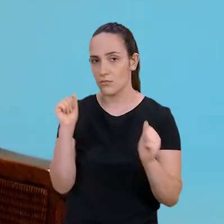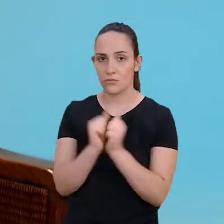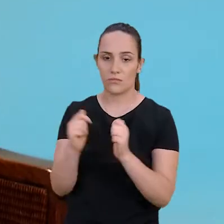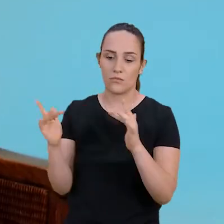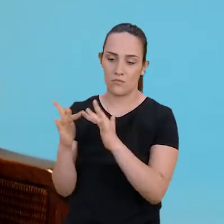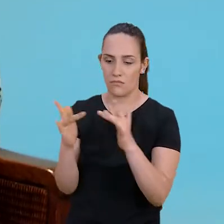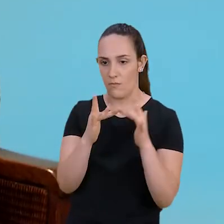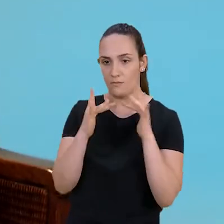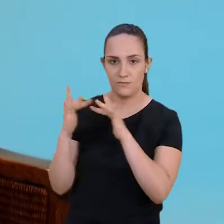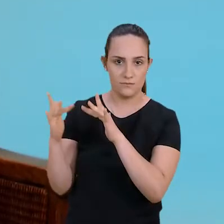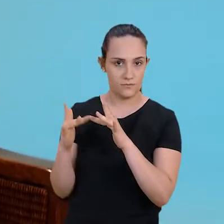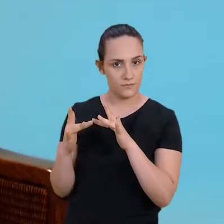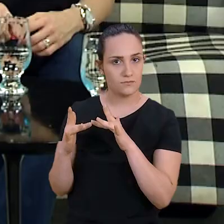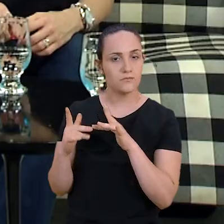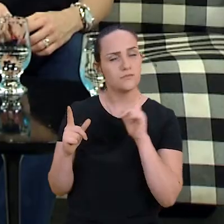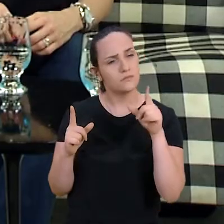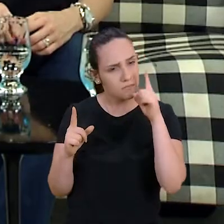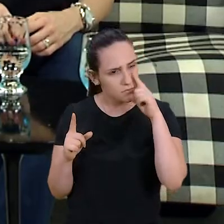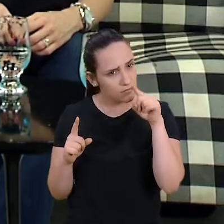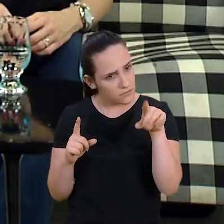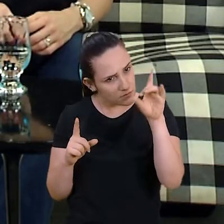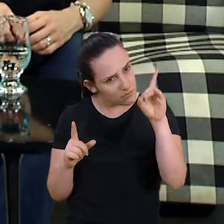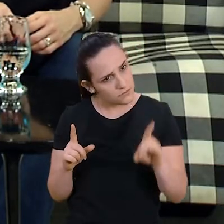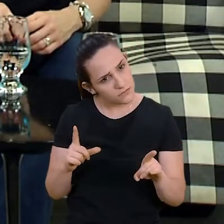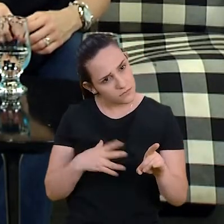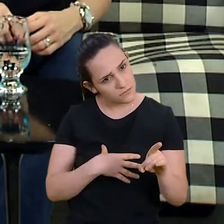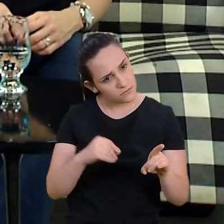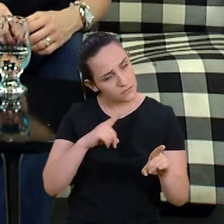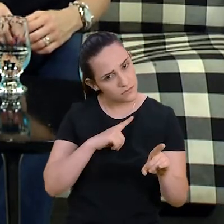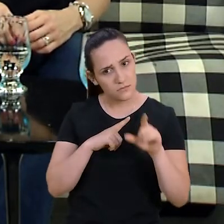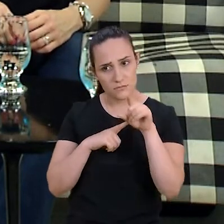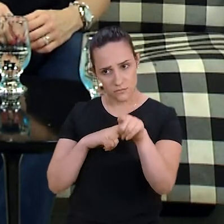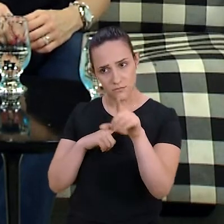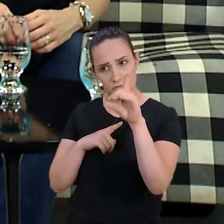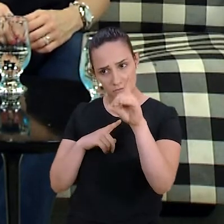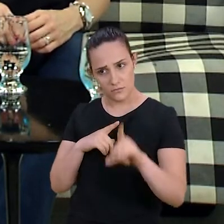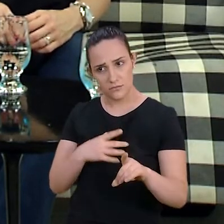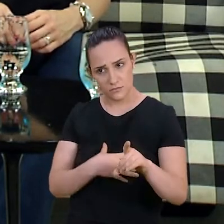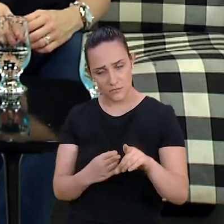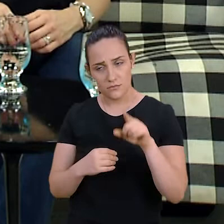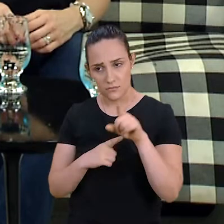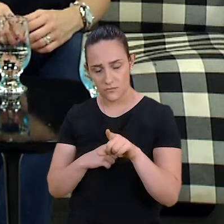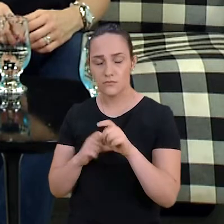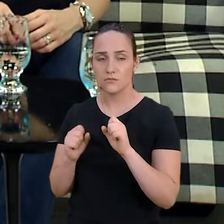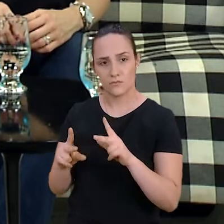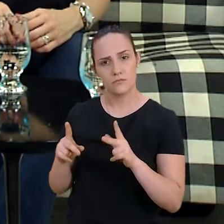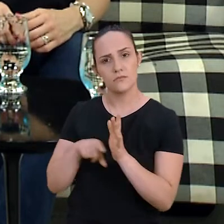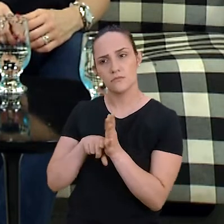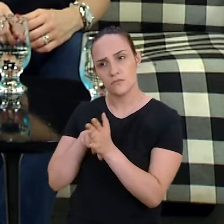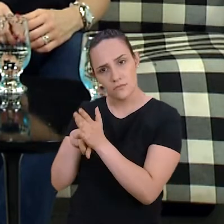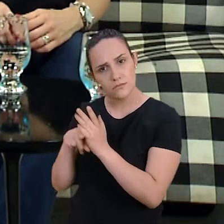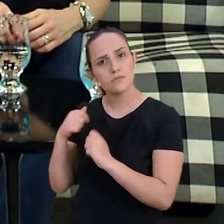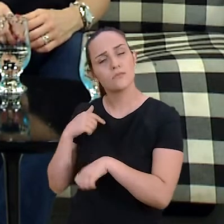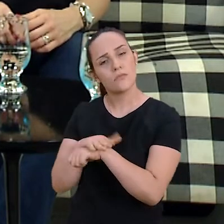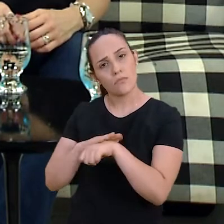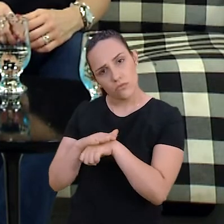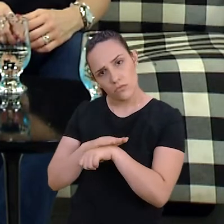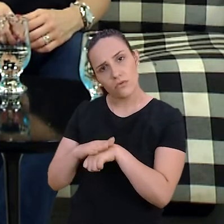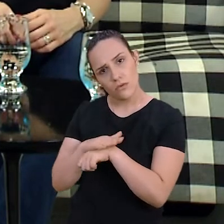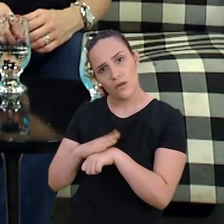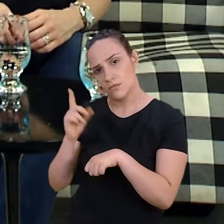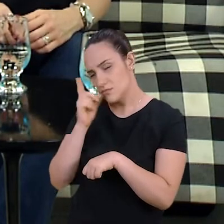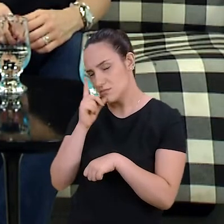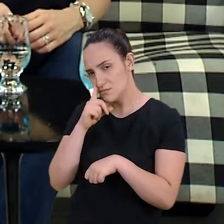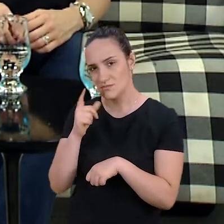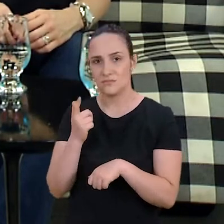tendo conhecimento das mães. Eu não fui em busca de informação, eu não fui nada atrás, porque